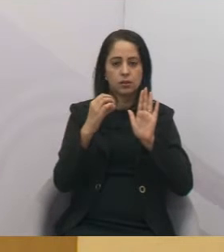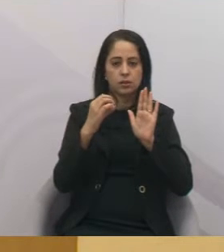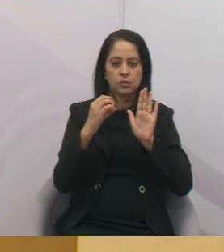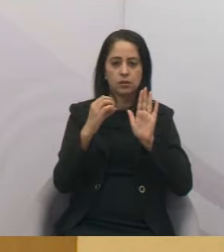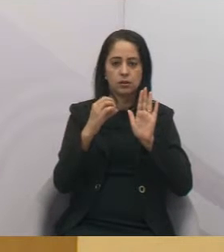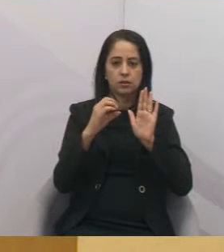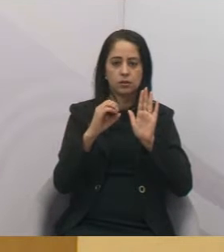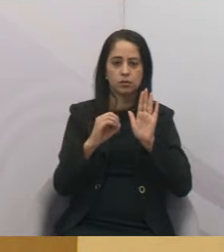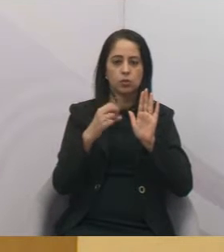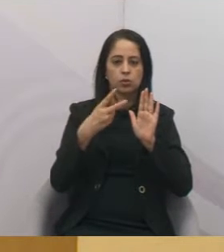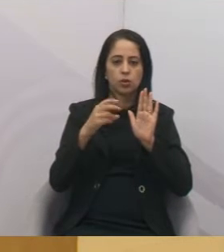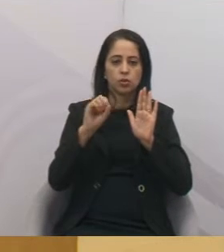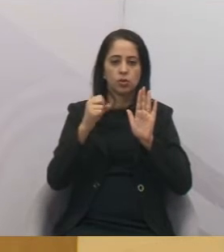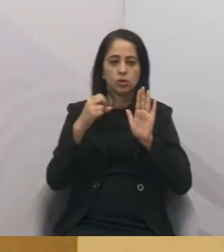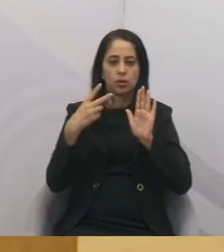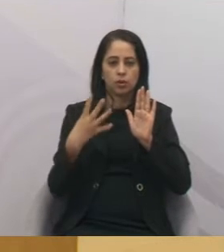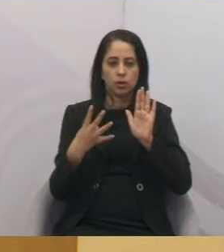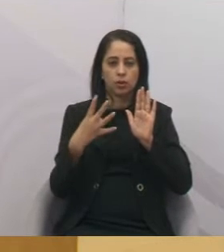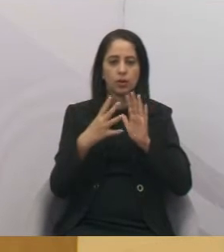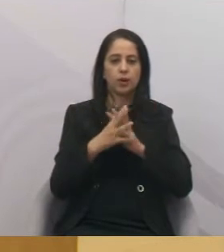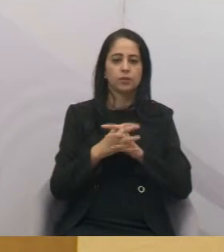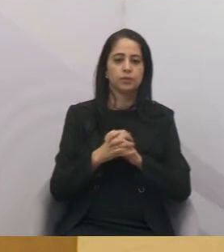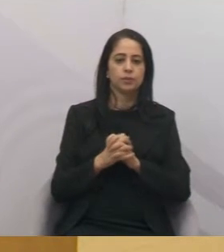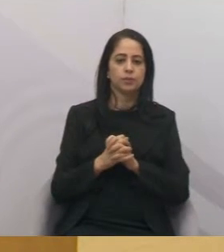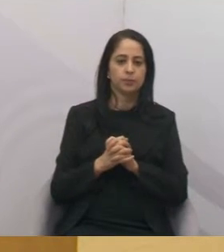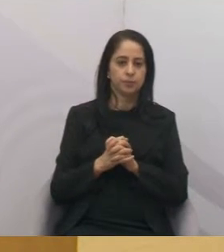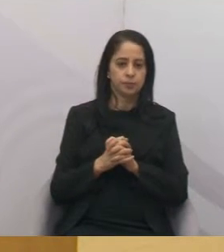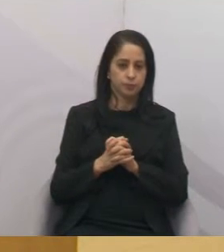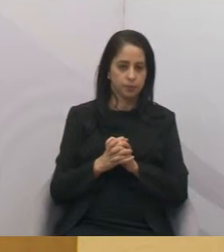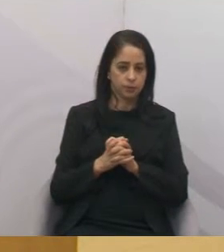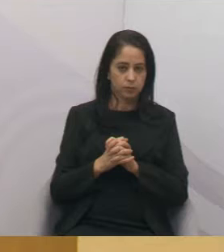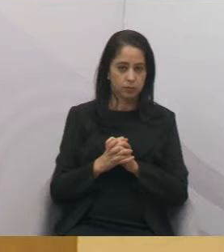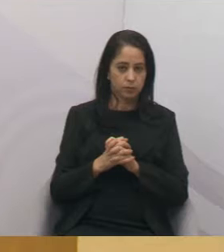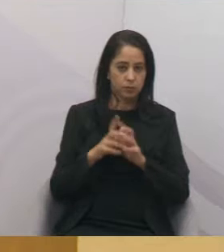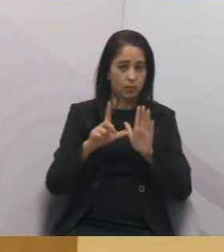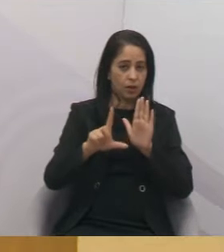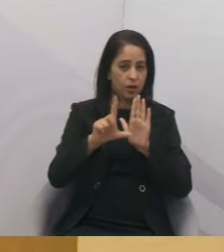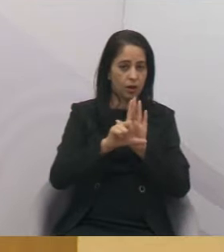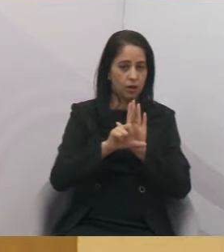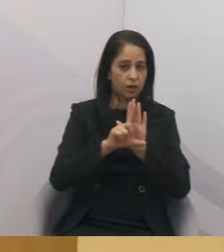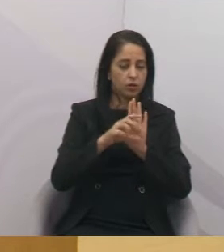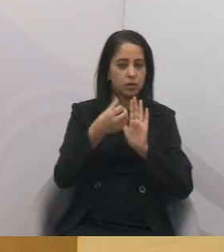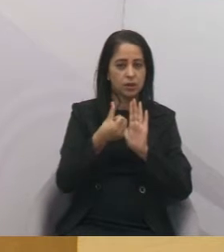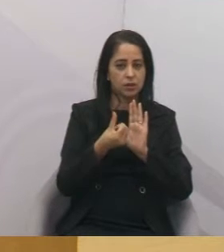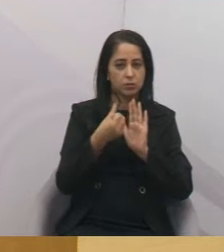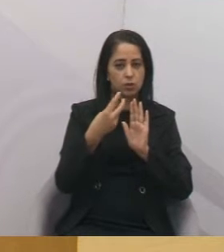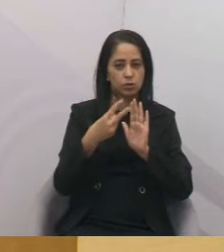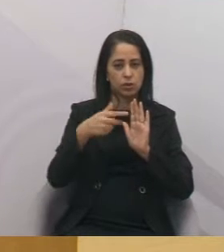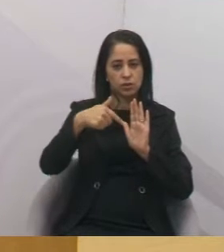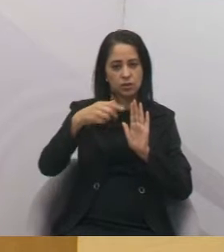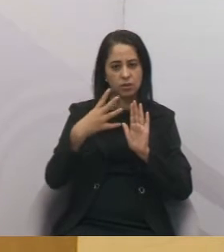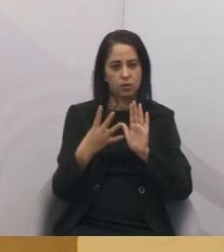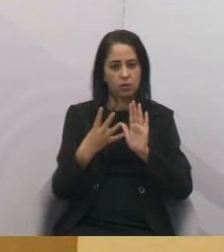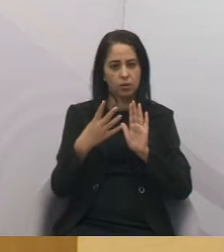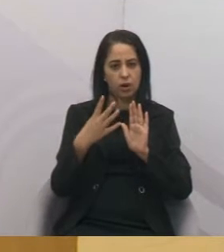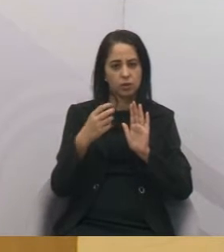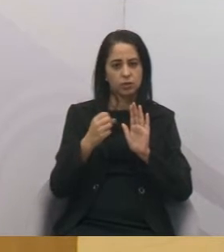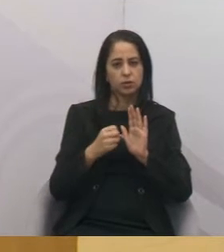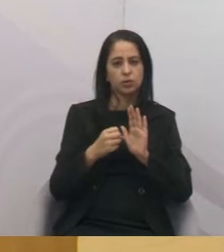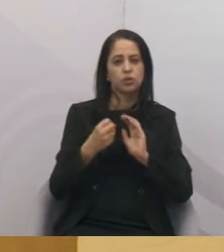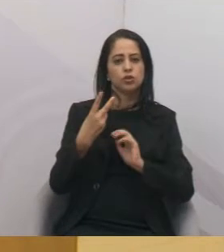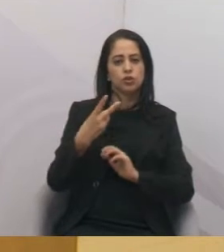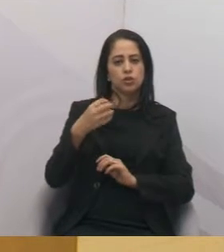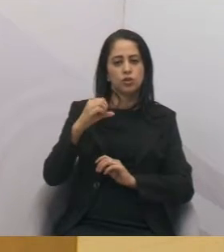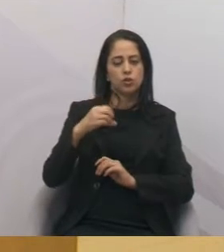6.274, de 29 de maio de 2019. A Lei número 6.274, de 29